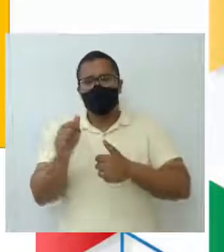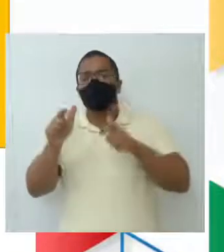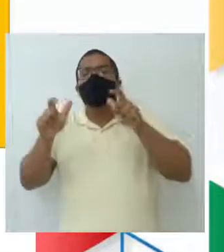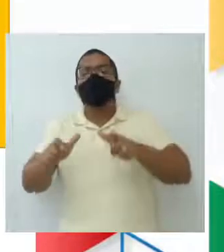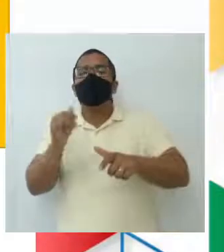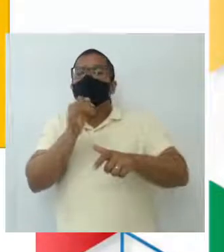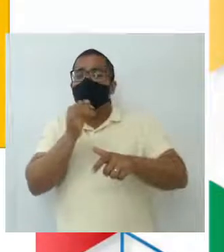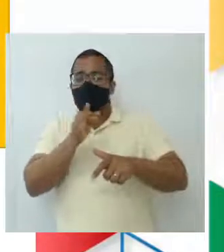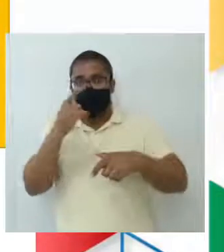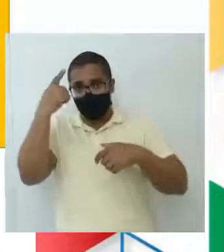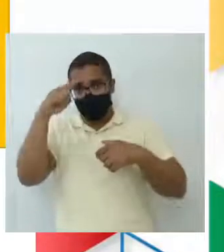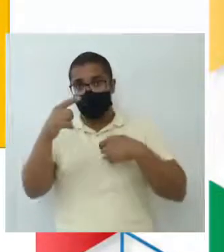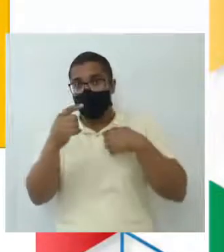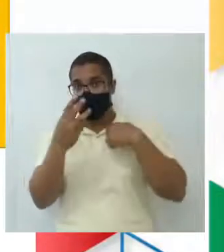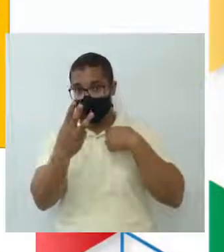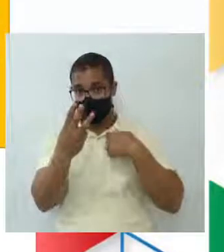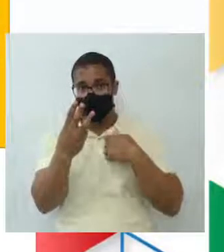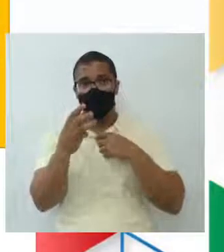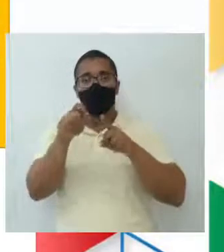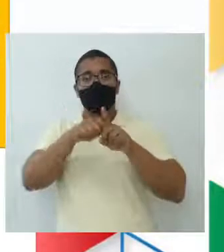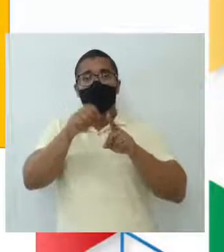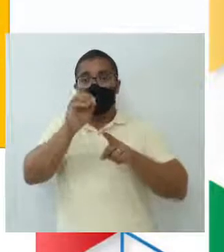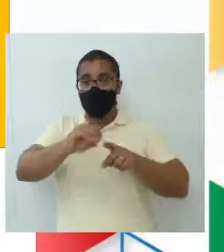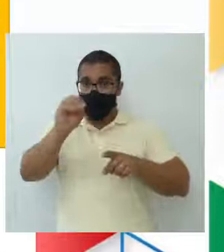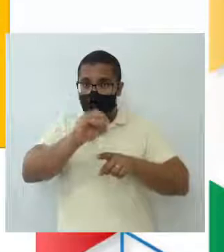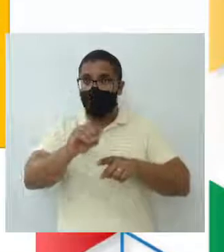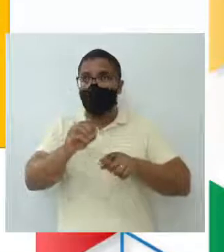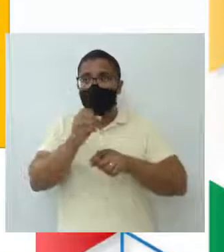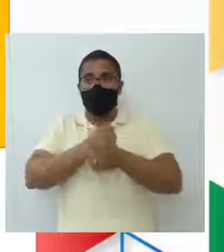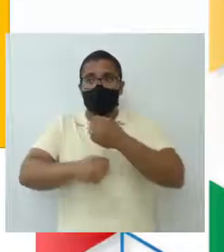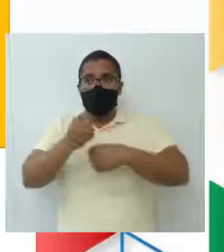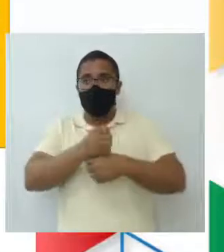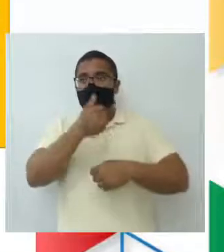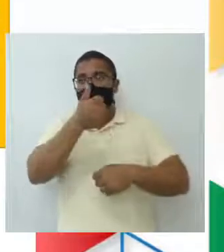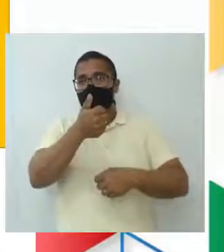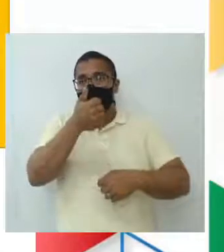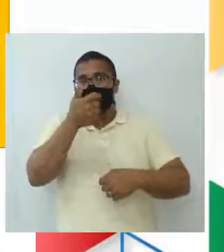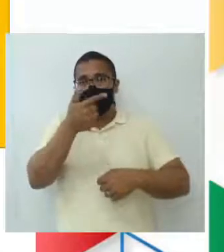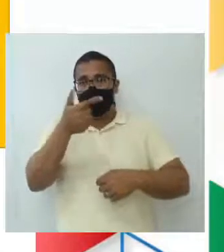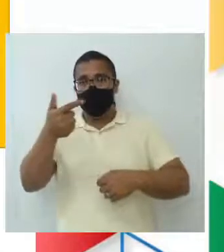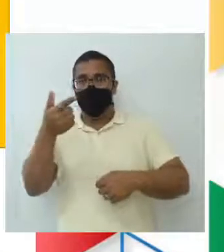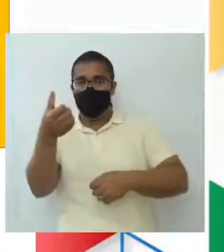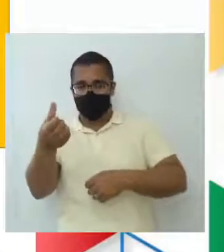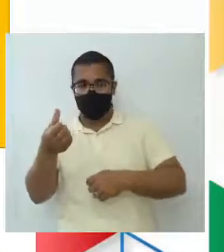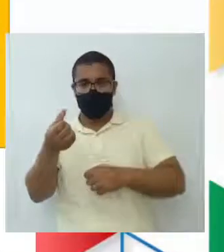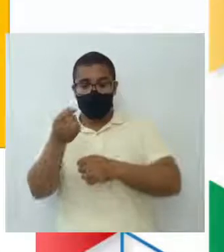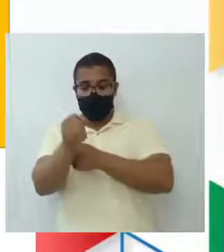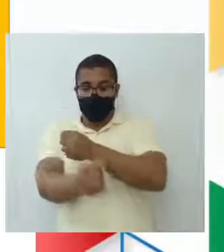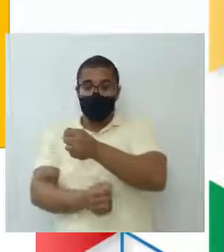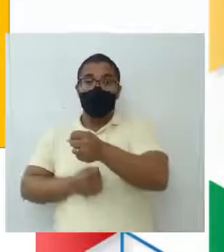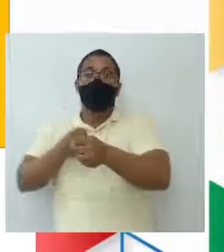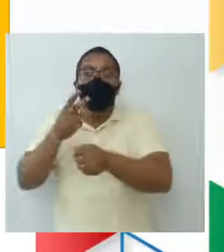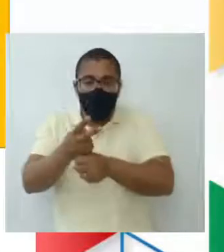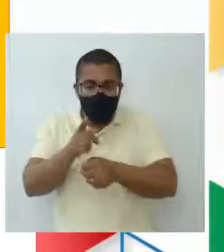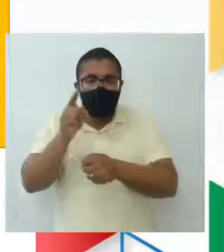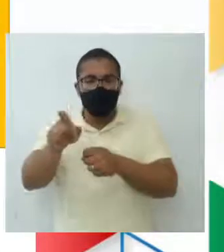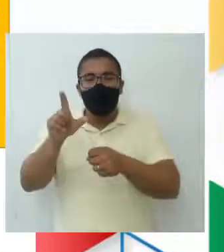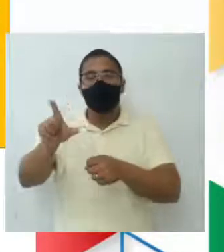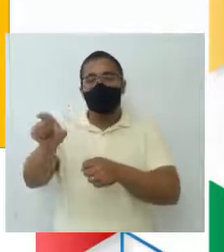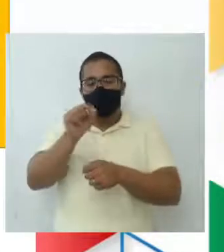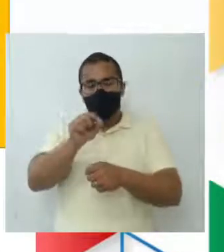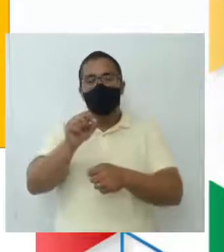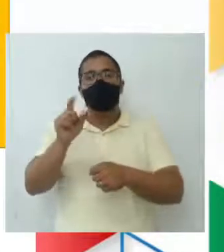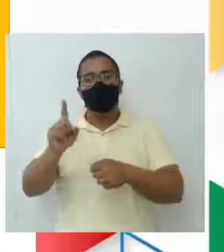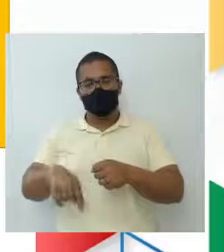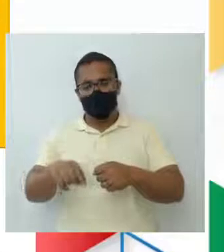de 1226. 2 anos depois de sua morte, foi canonizado na igreja Francisco de